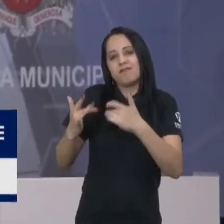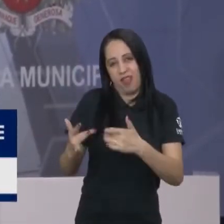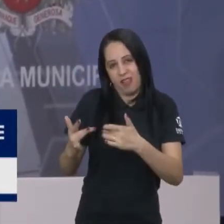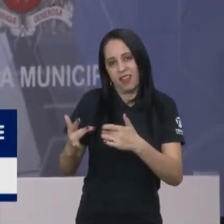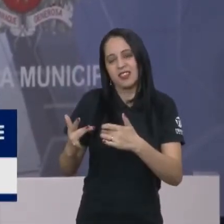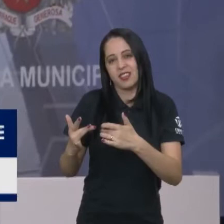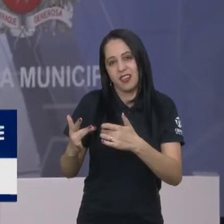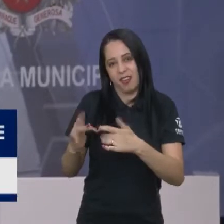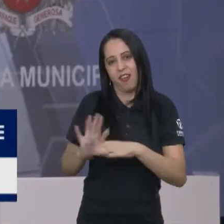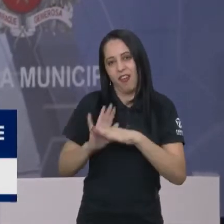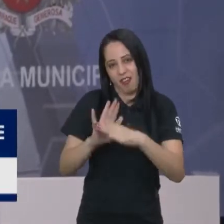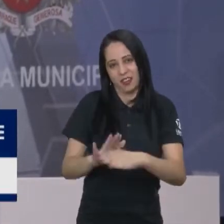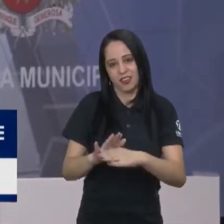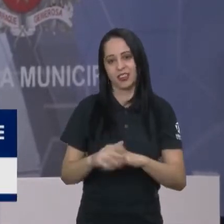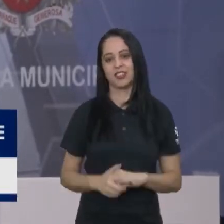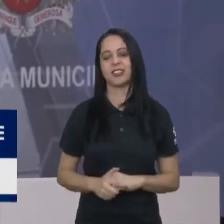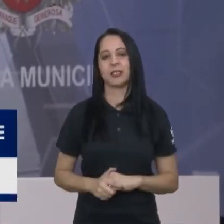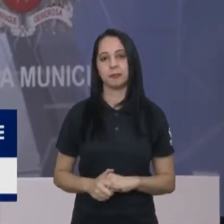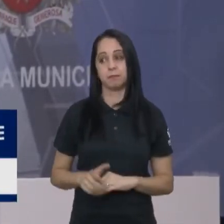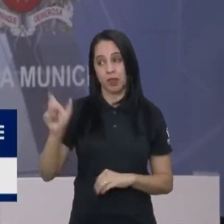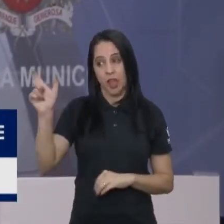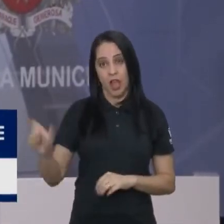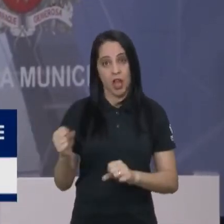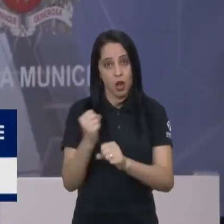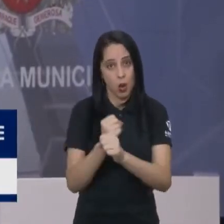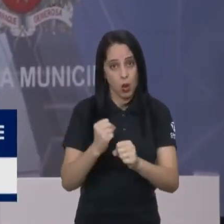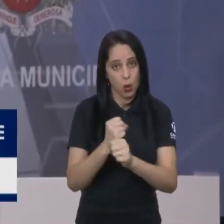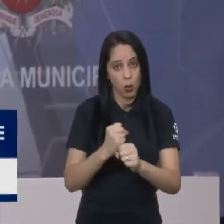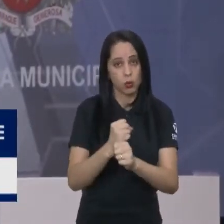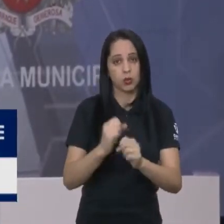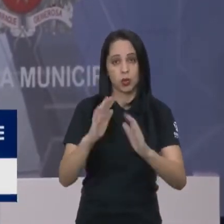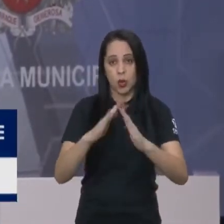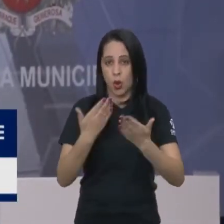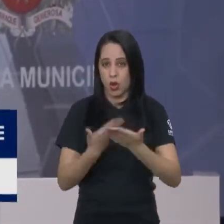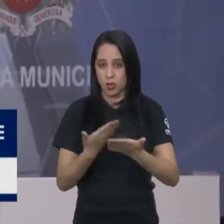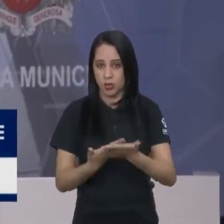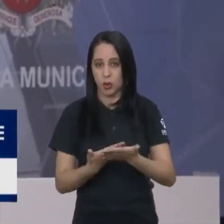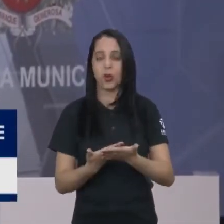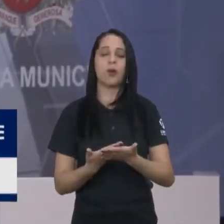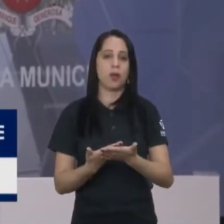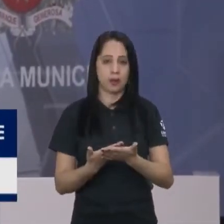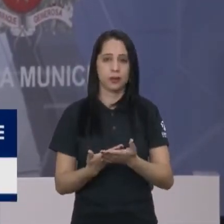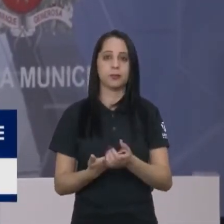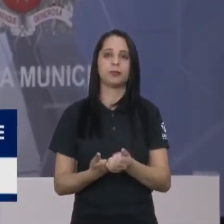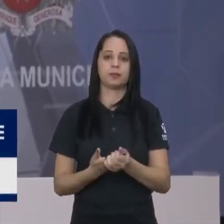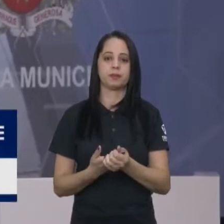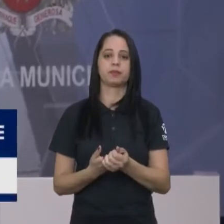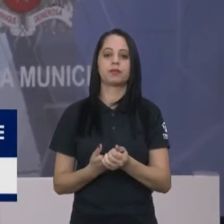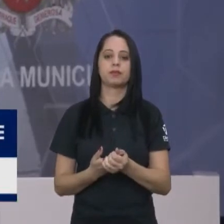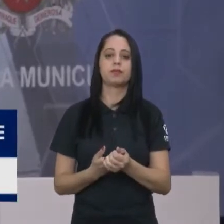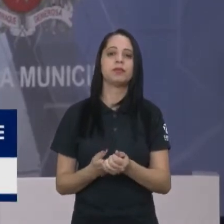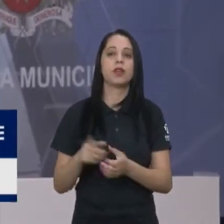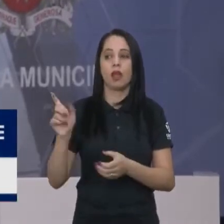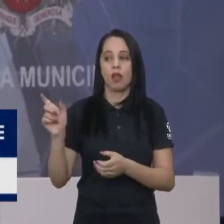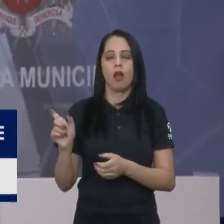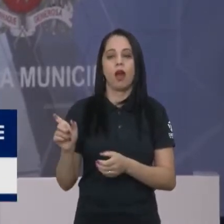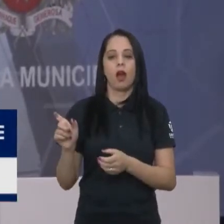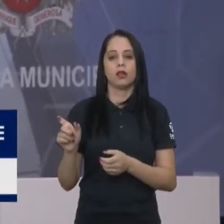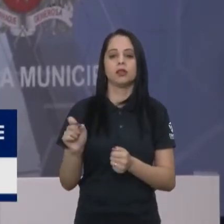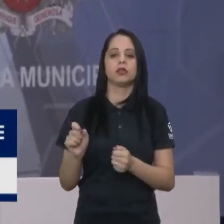poder ajudar. O Ricardo fez escola, o terceiro ponto que eu deixar, ele fez uma escola, né? Você percebe o carinho que os